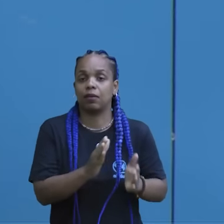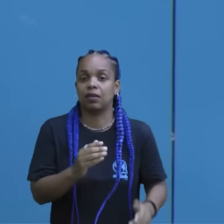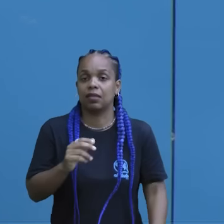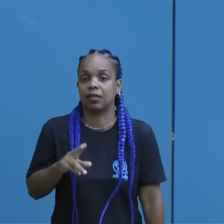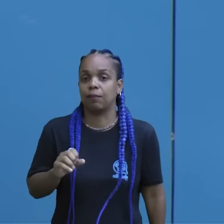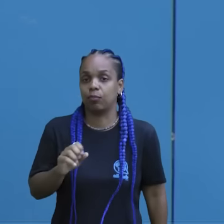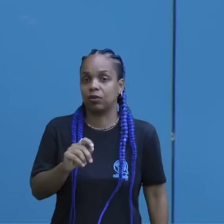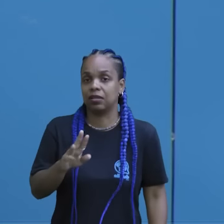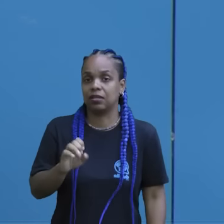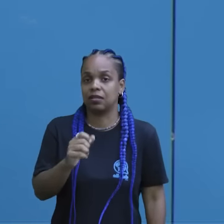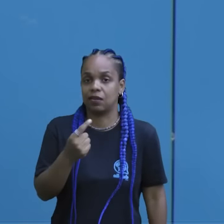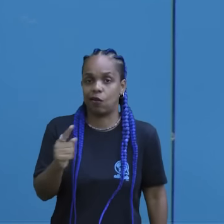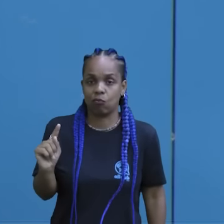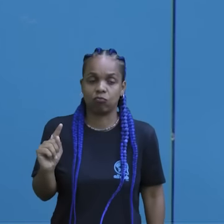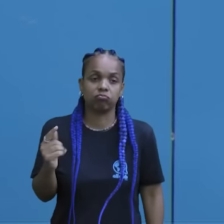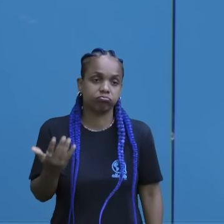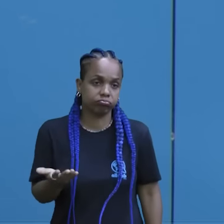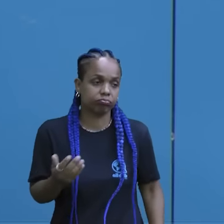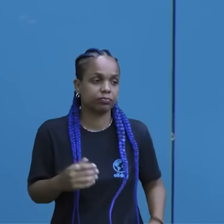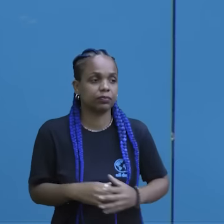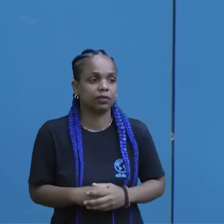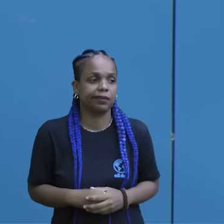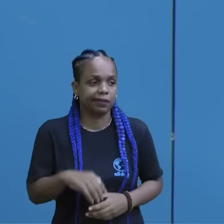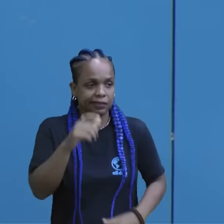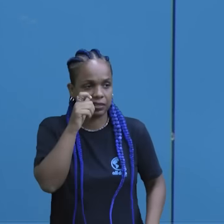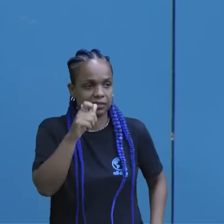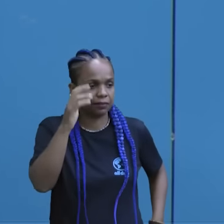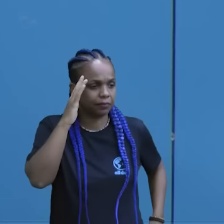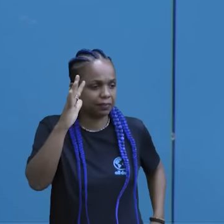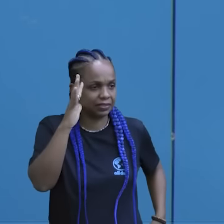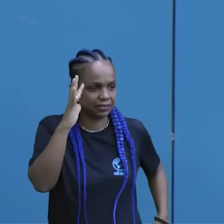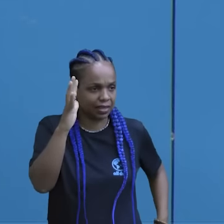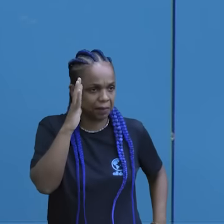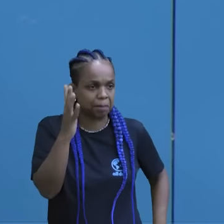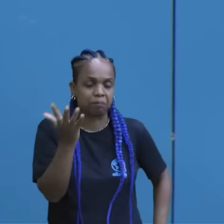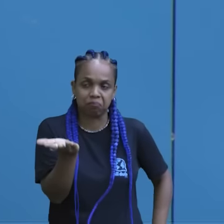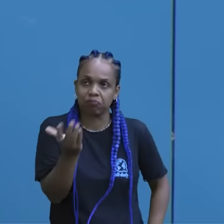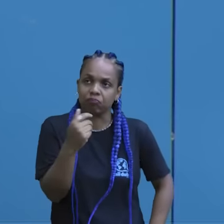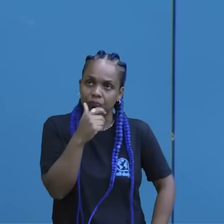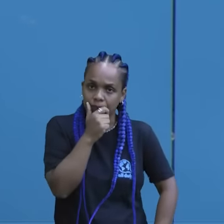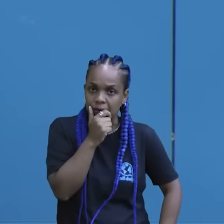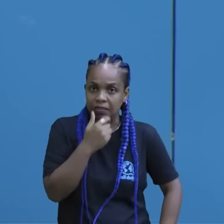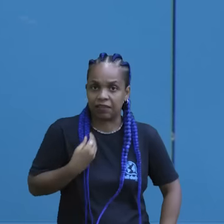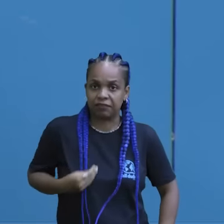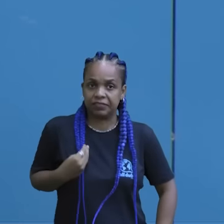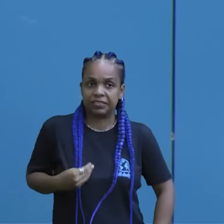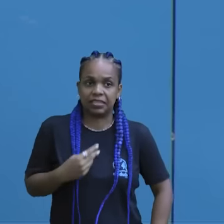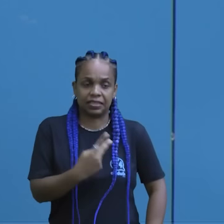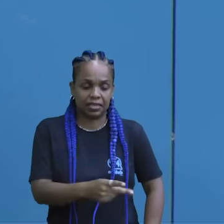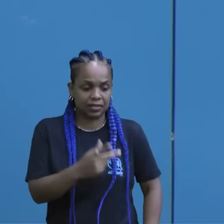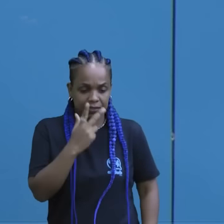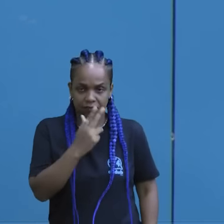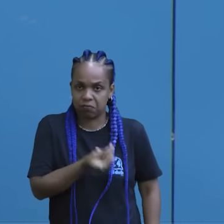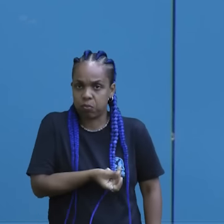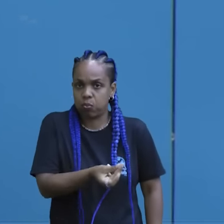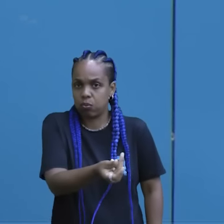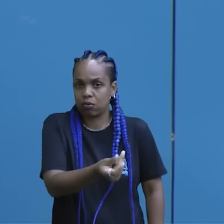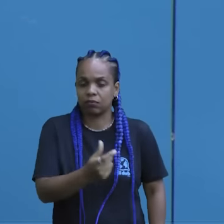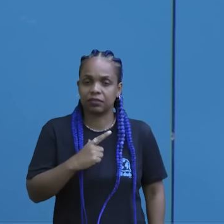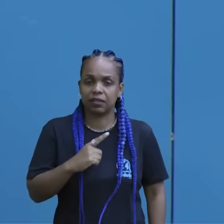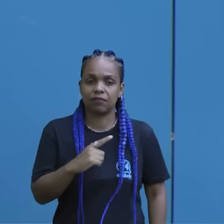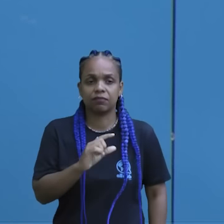duplicou a sua vida. Bea já citou Gonzaga de Sá, que foi o primeiro livro, mas o último publicado. E